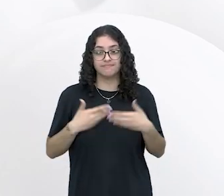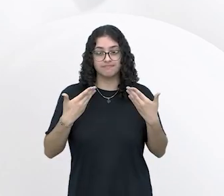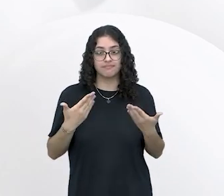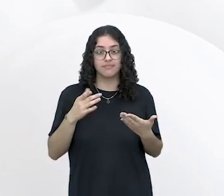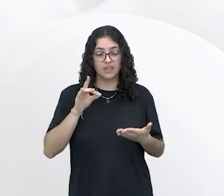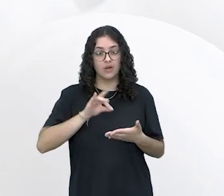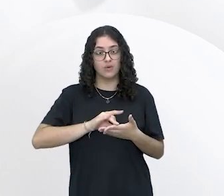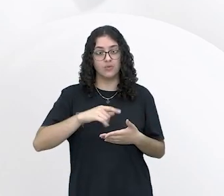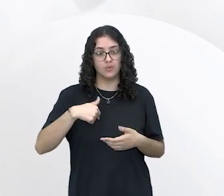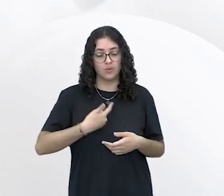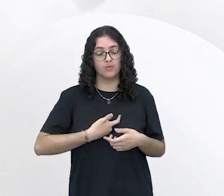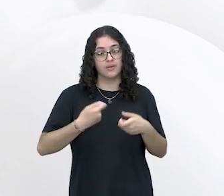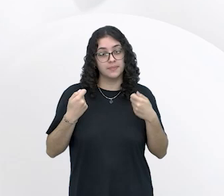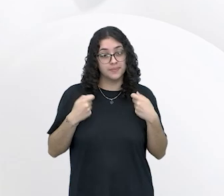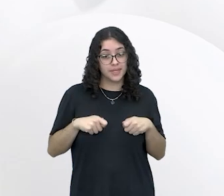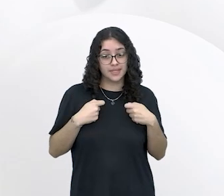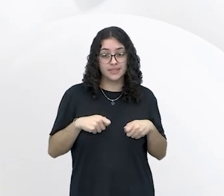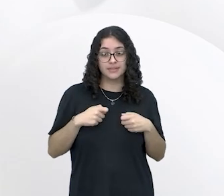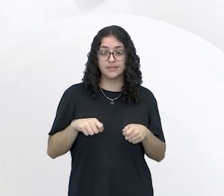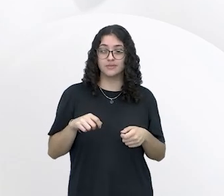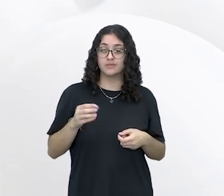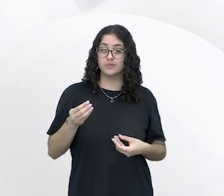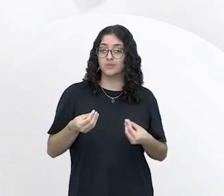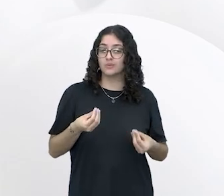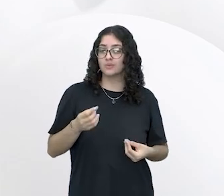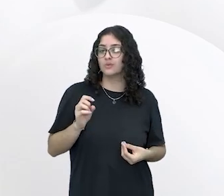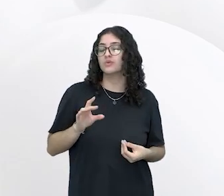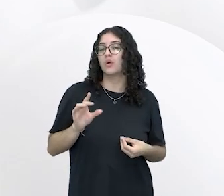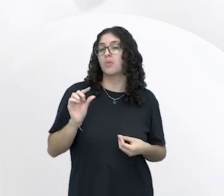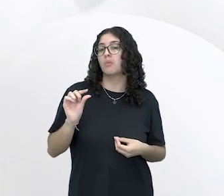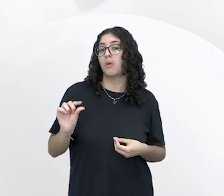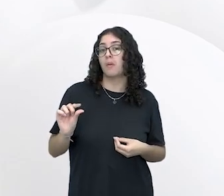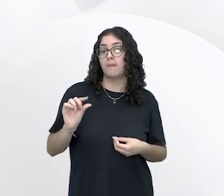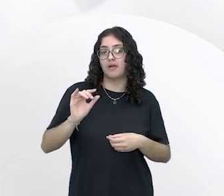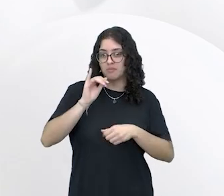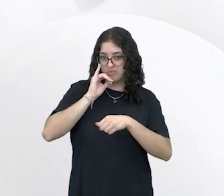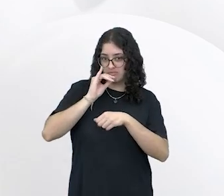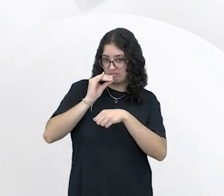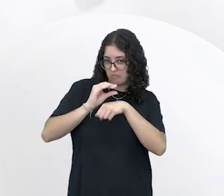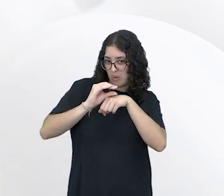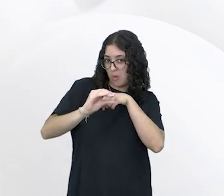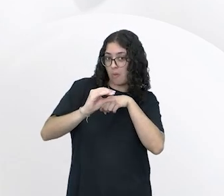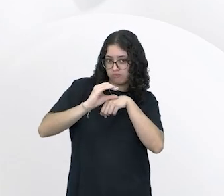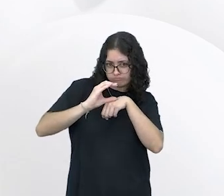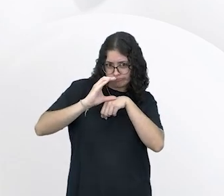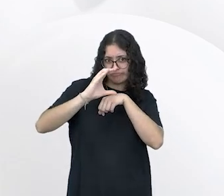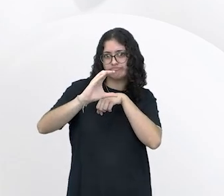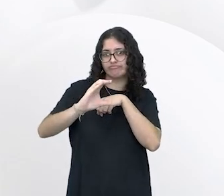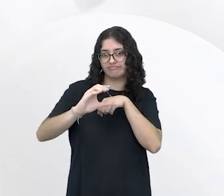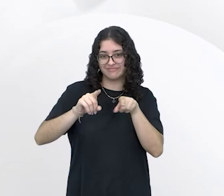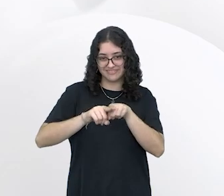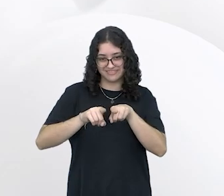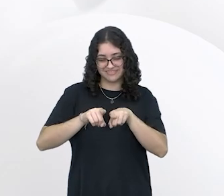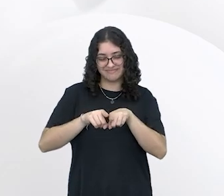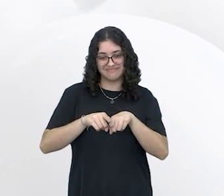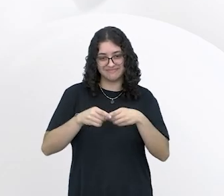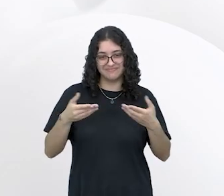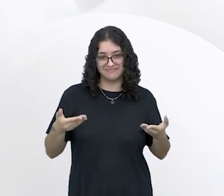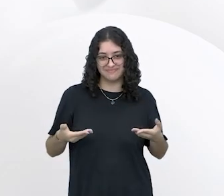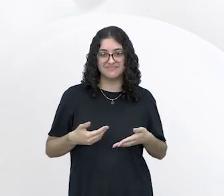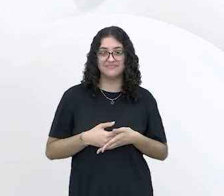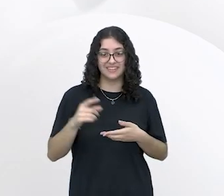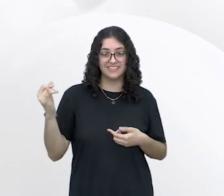Realmente nós devemos administrar não só o pouco, mas o muito também, né? Vivi, Tânia, Ademir, isso é